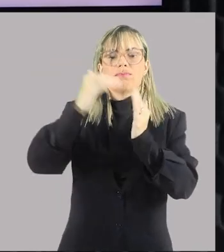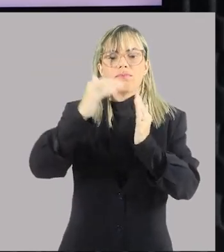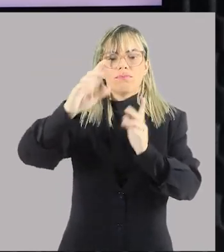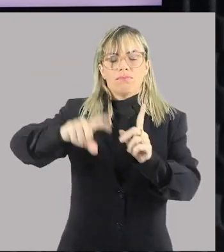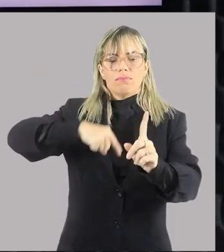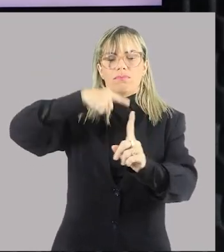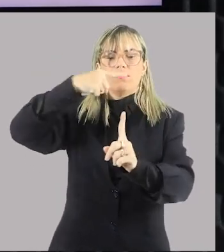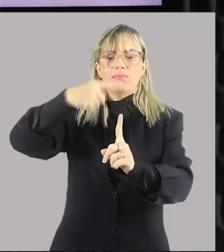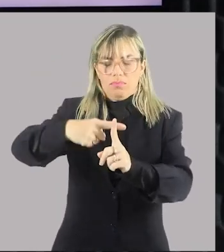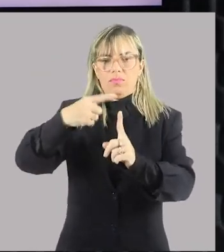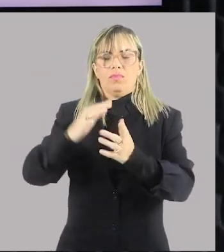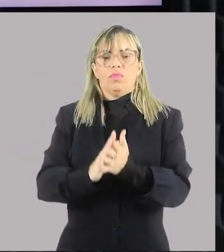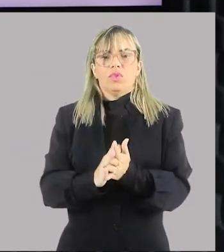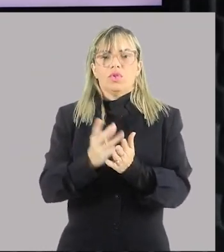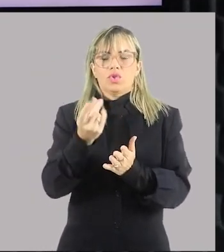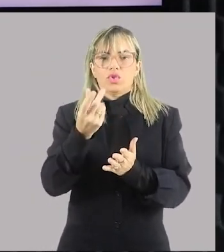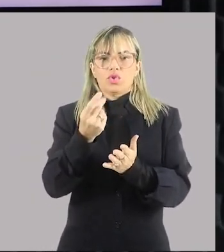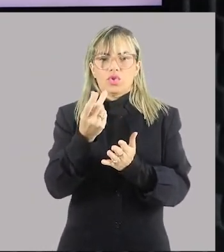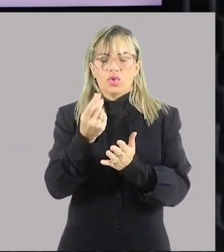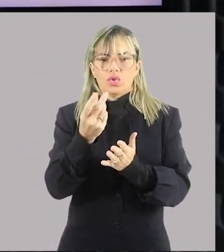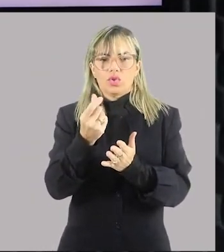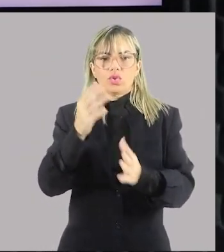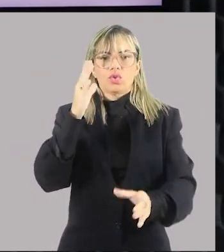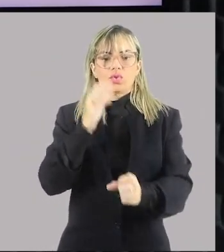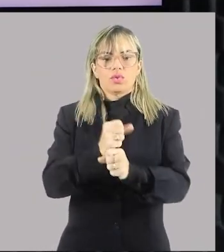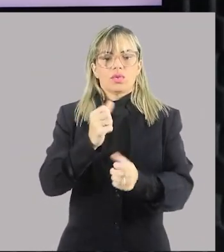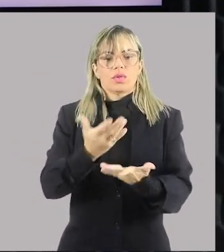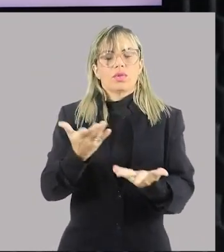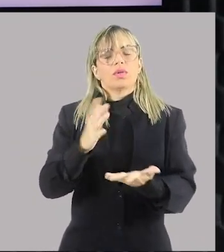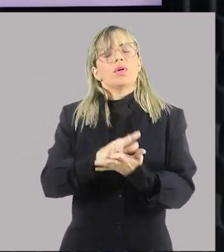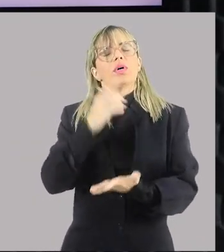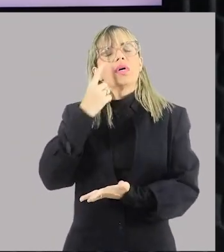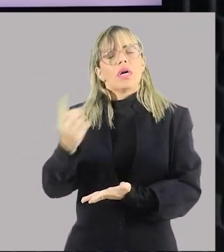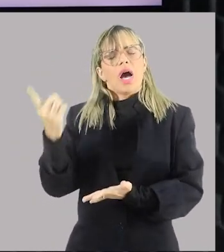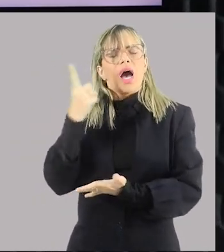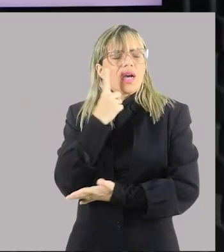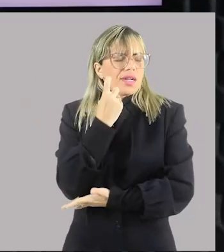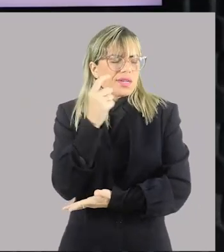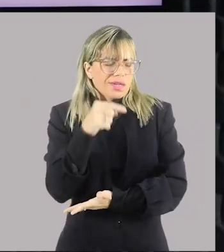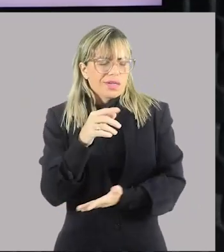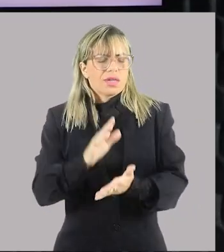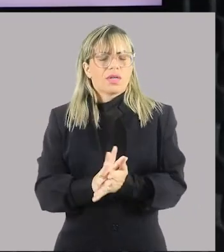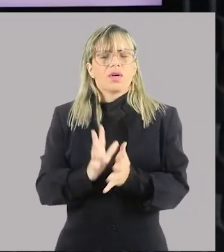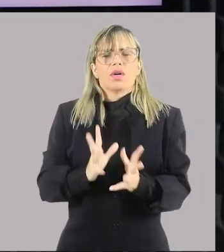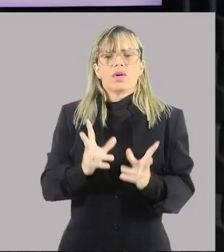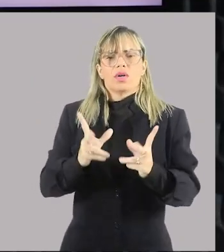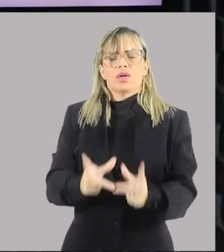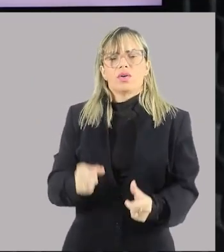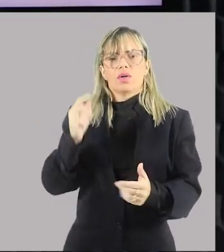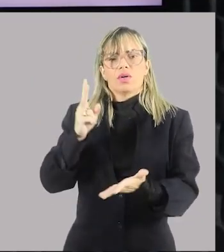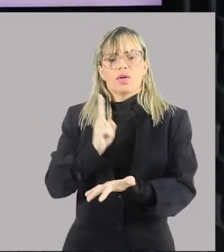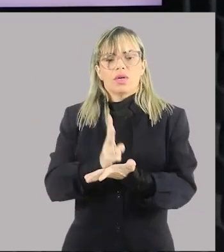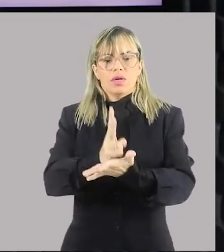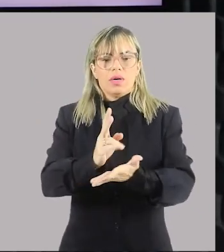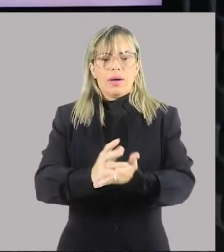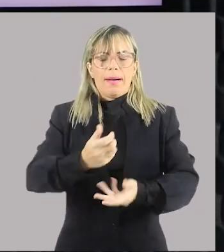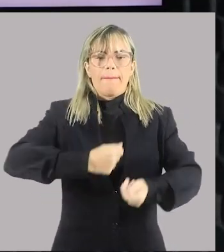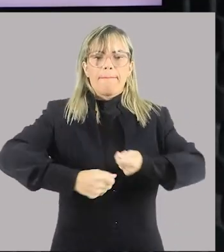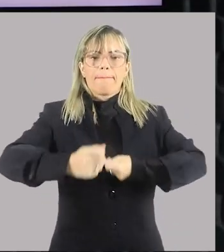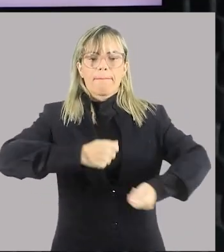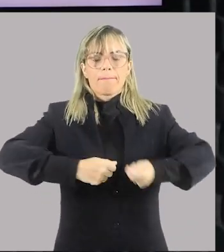consequentemente, rentabilidade. É bem interessante que todas as vezes que a gente acaba falando sobre